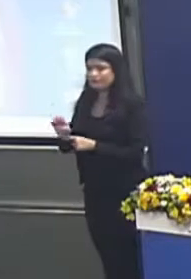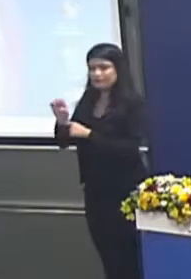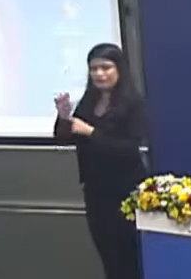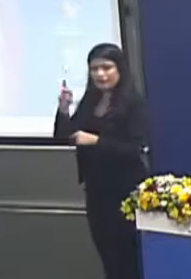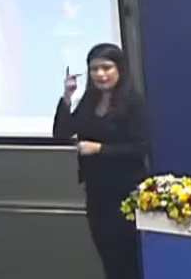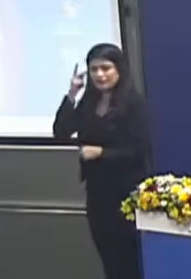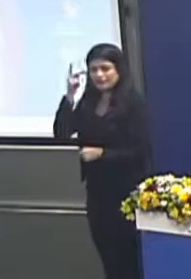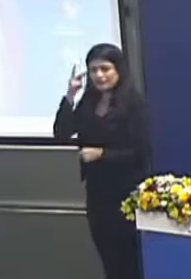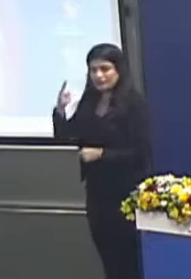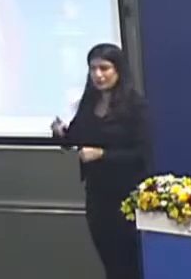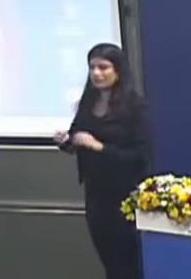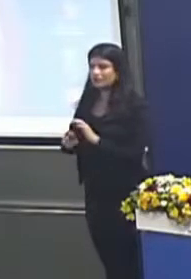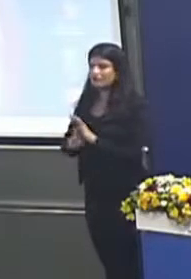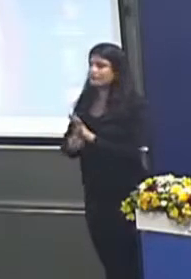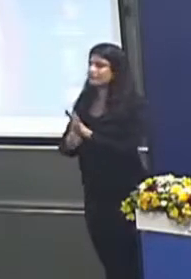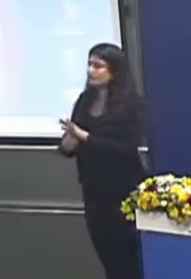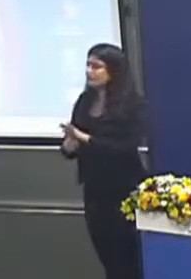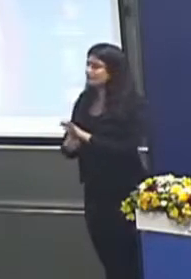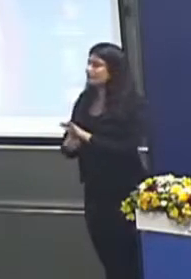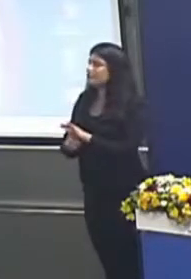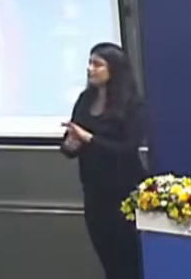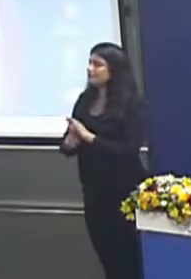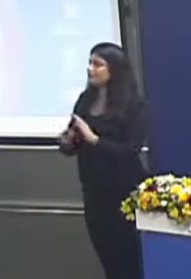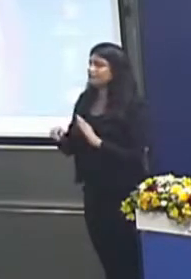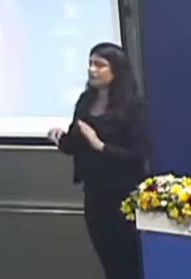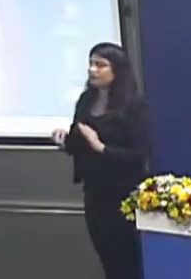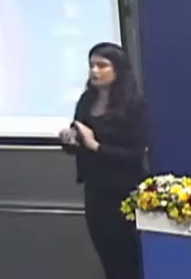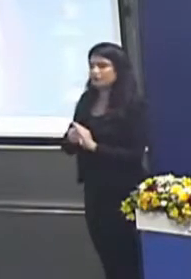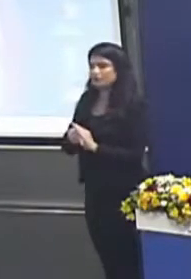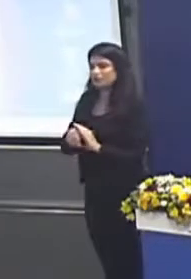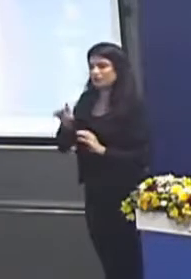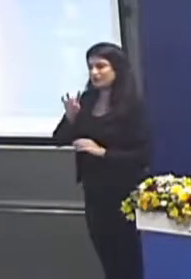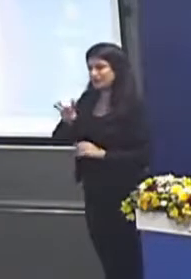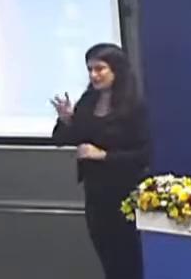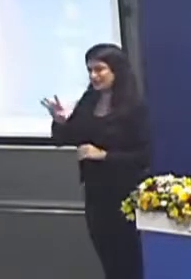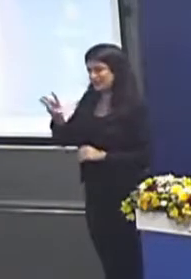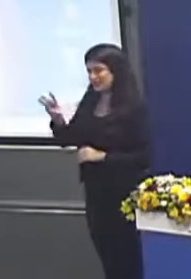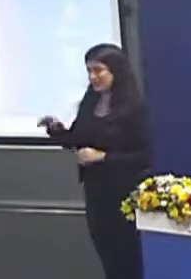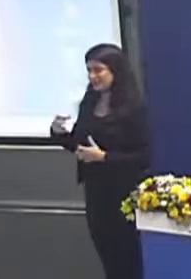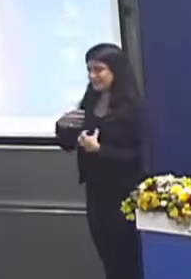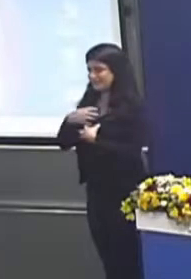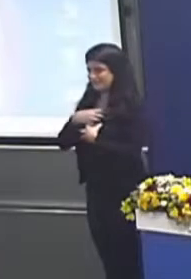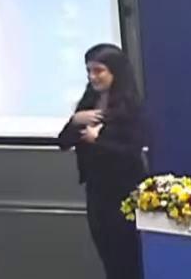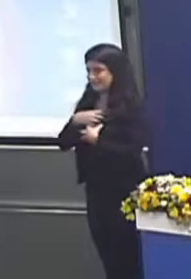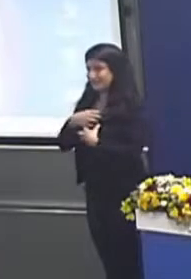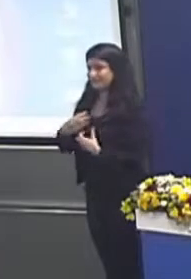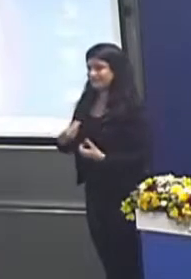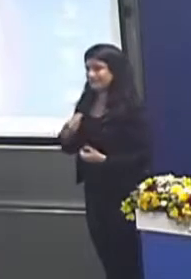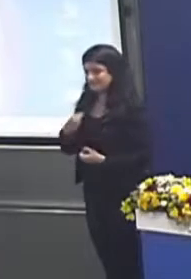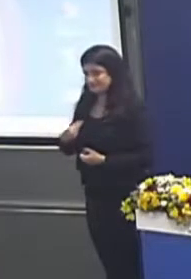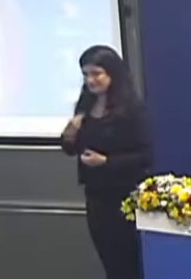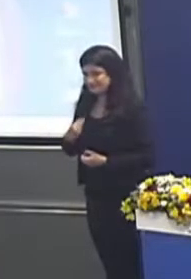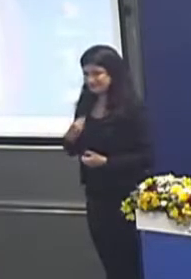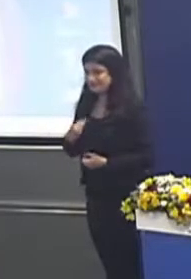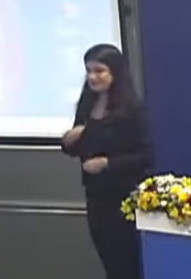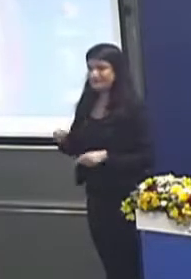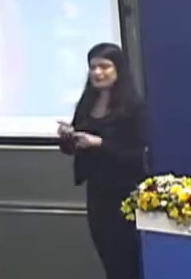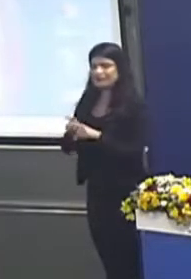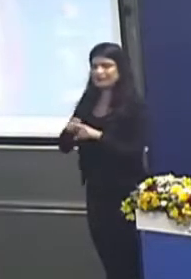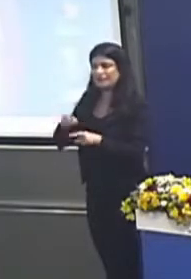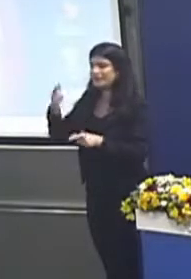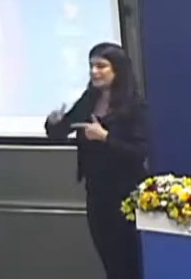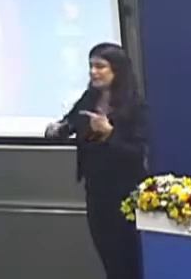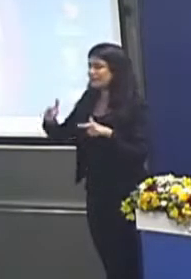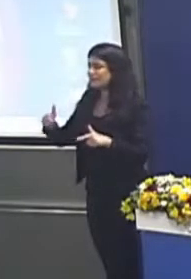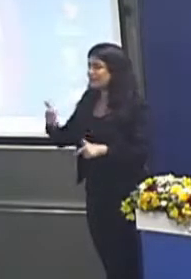Paulo, aqui representada, né, por todos vocês que estão aqui presentes, as mais de 100